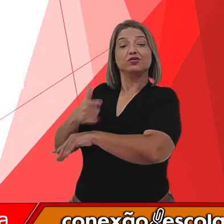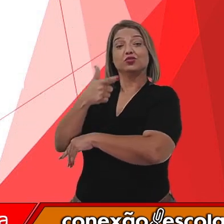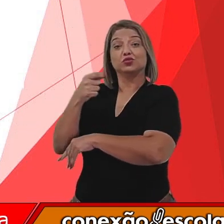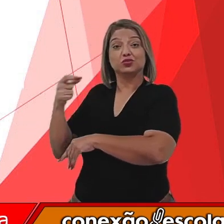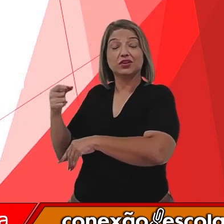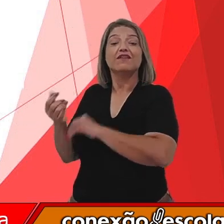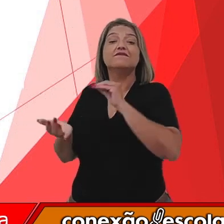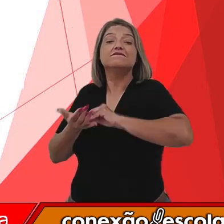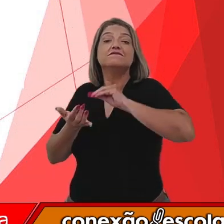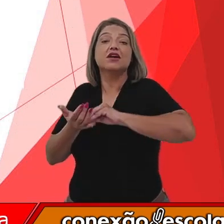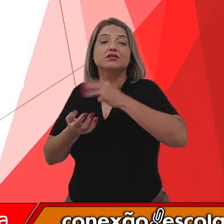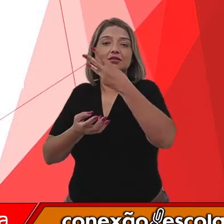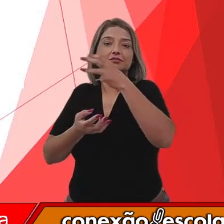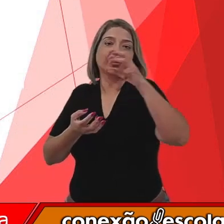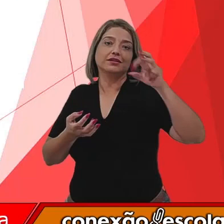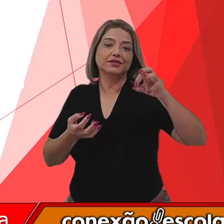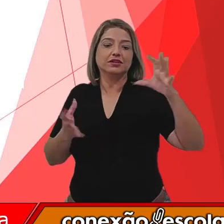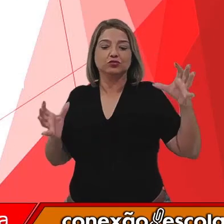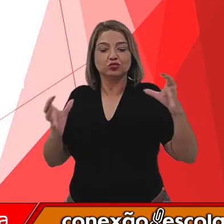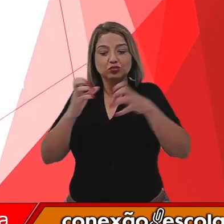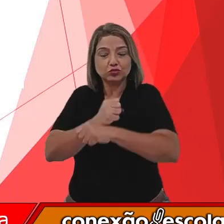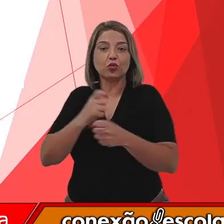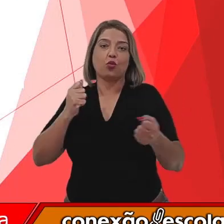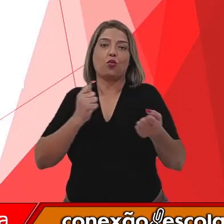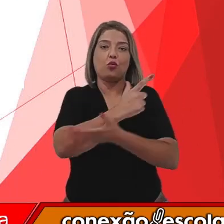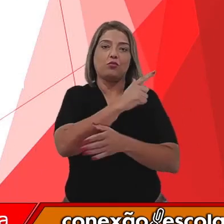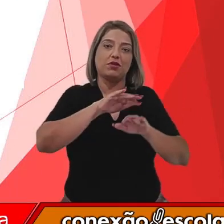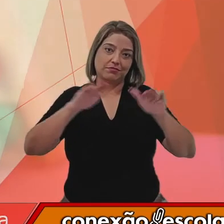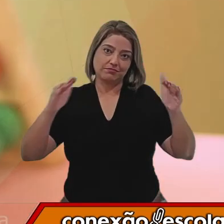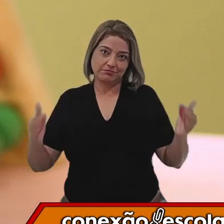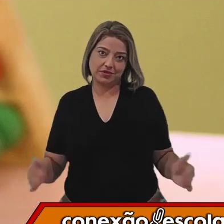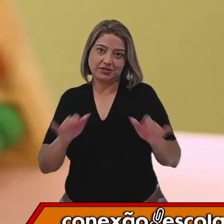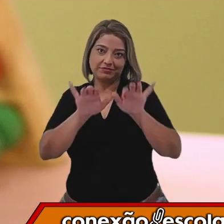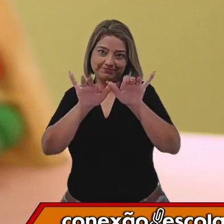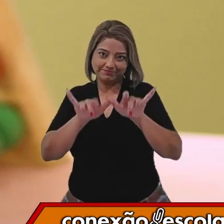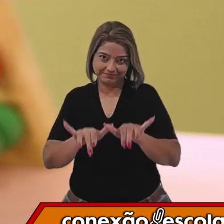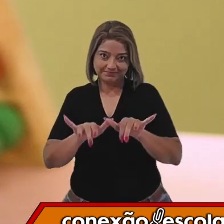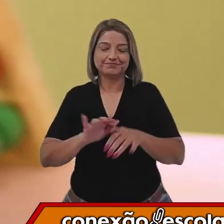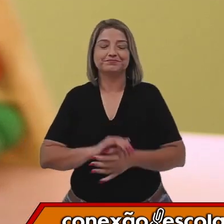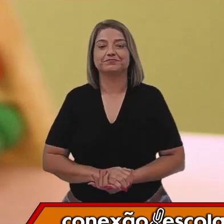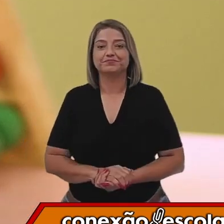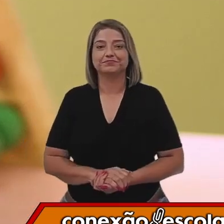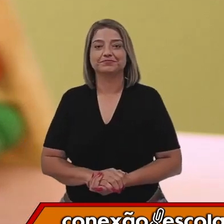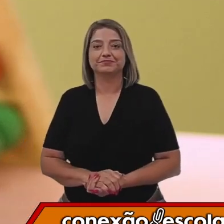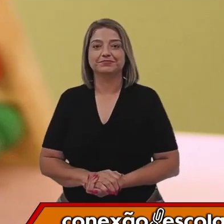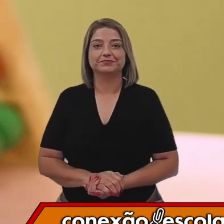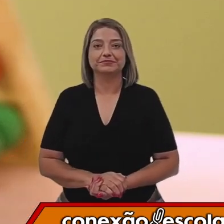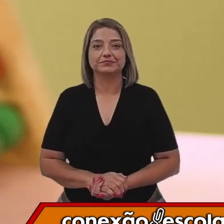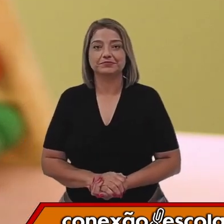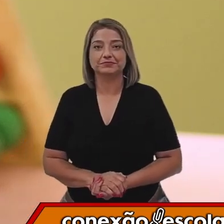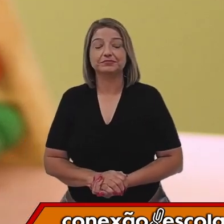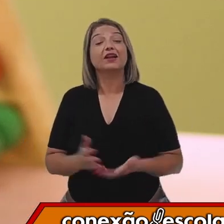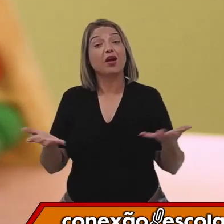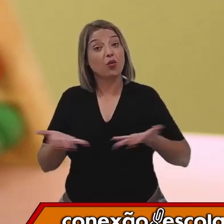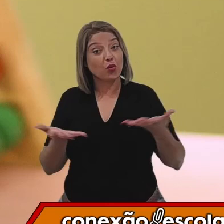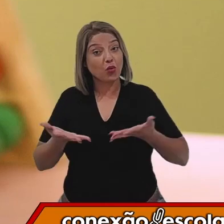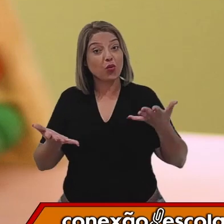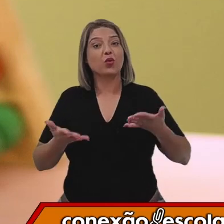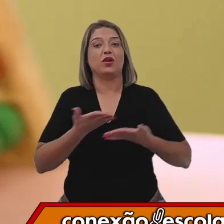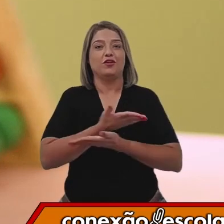ainda de R$300 para comprar a sua mesa digitalizadora. Agora é com